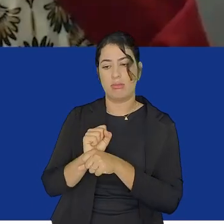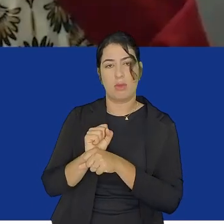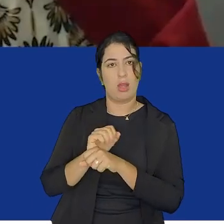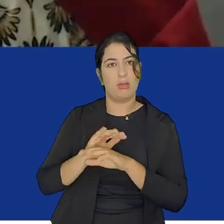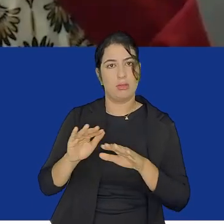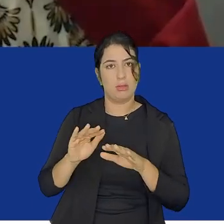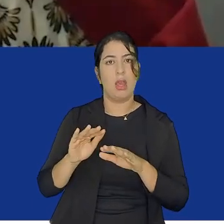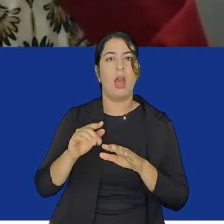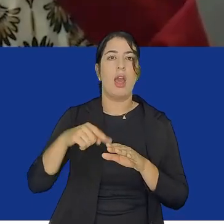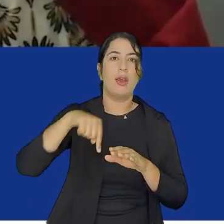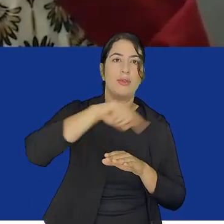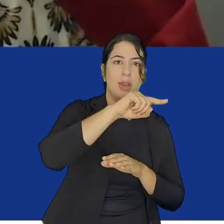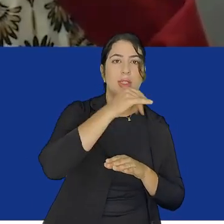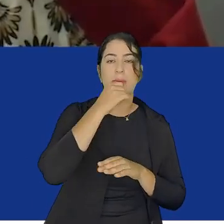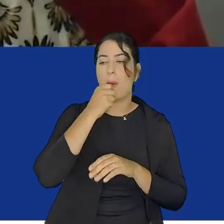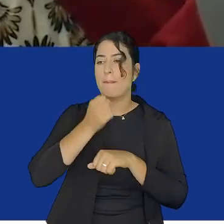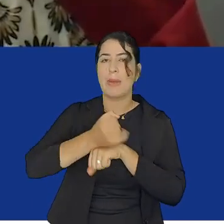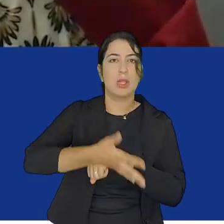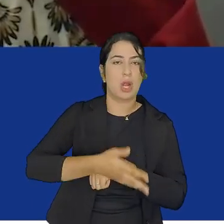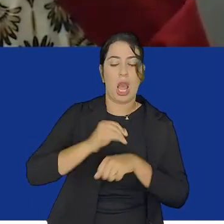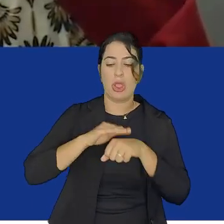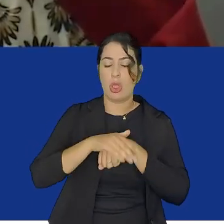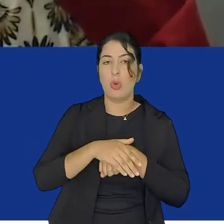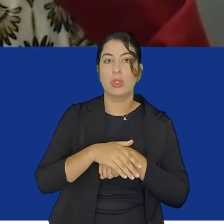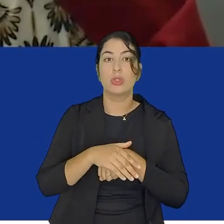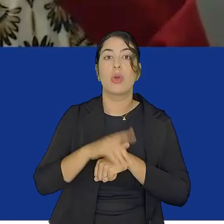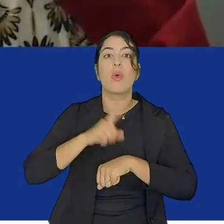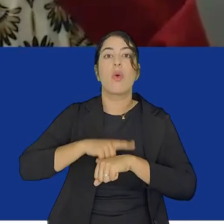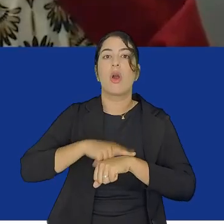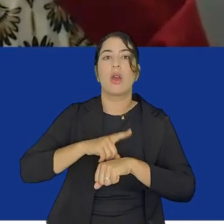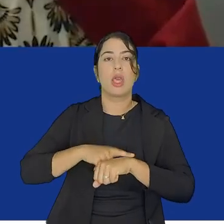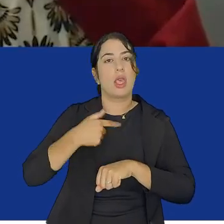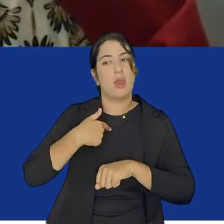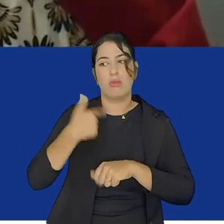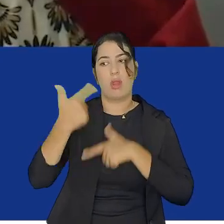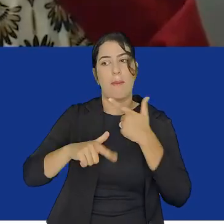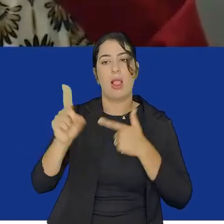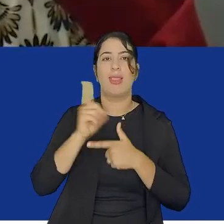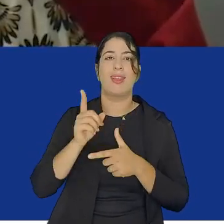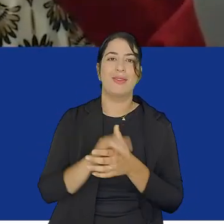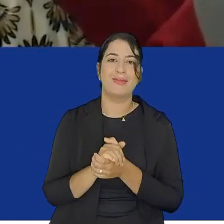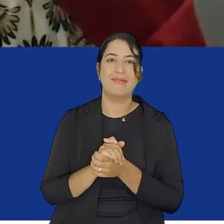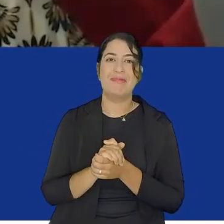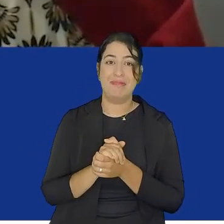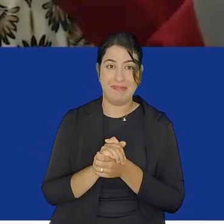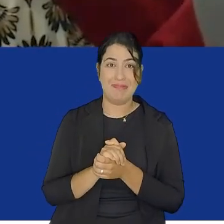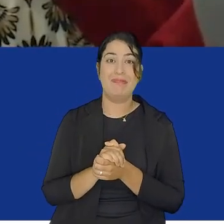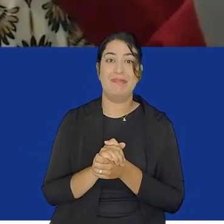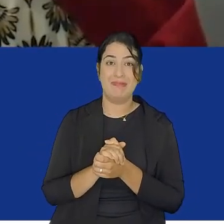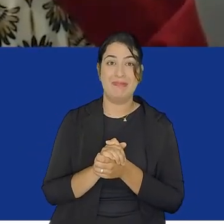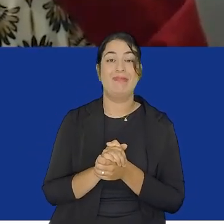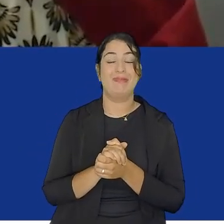isso. Se é, bom, madrugada não, à noite, qual é o horário do não trabalho? Porque a gente está perdendo o horário do